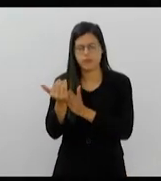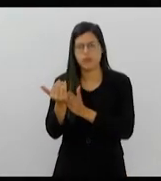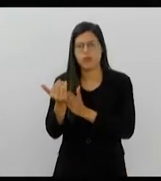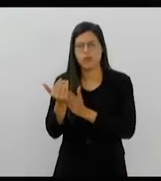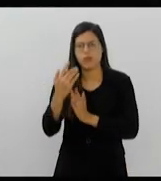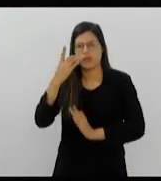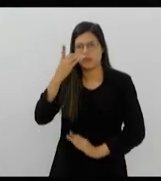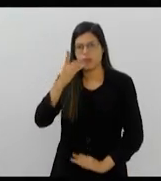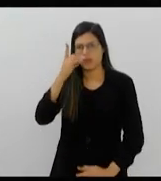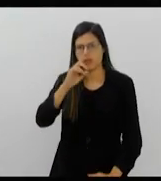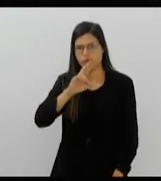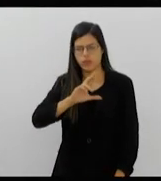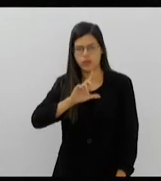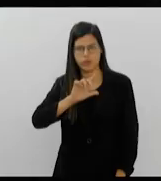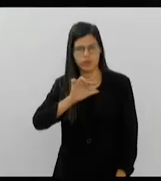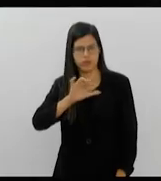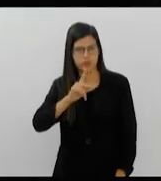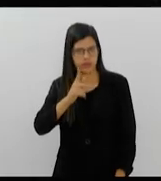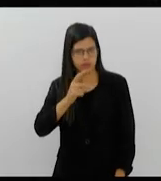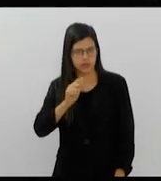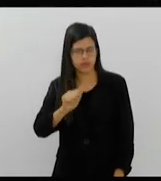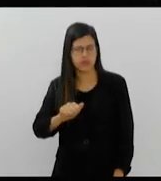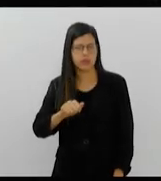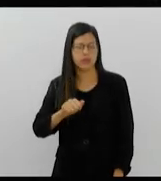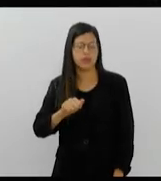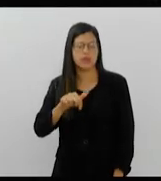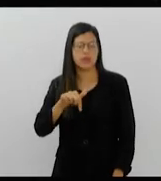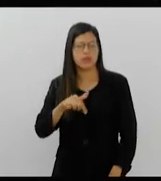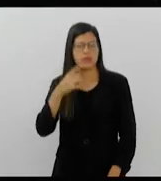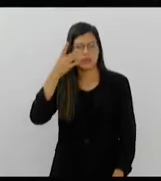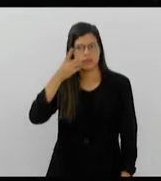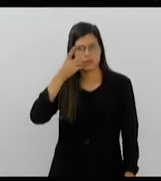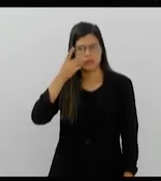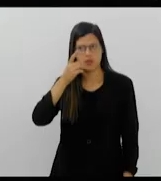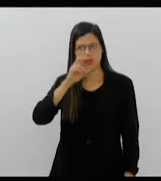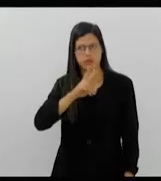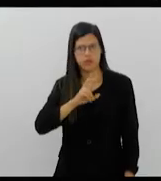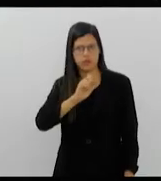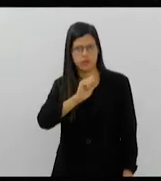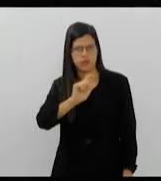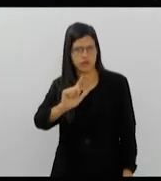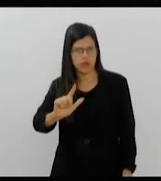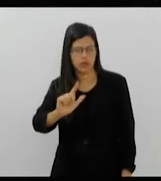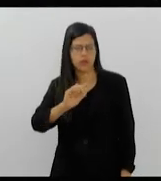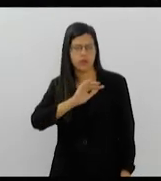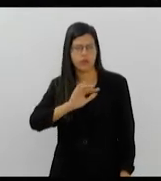deputada Lucinha, senhores deputados Valda Ceasa